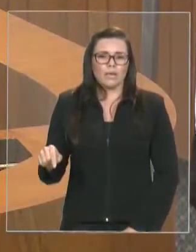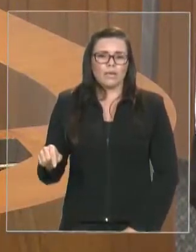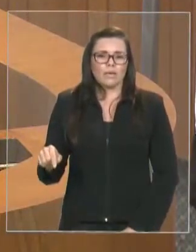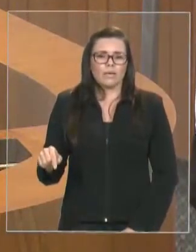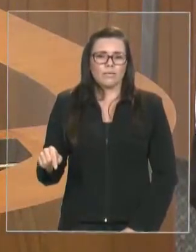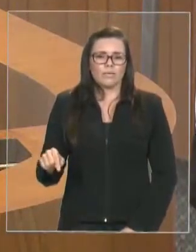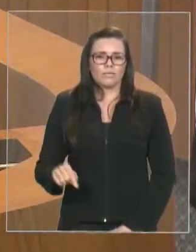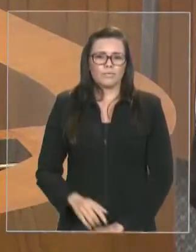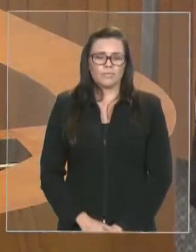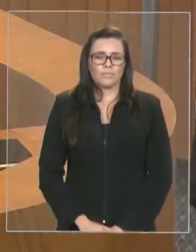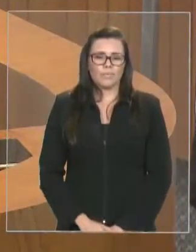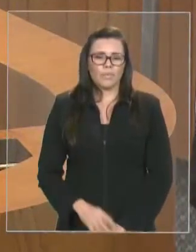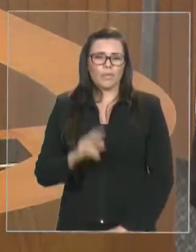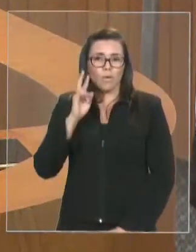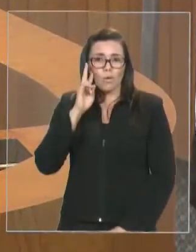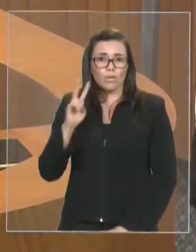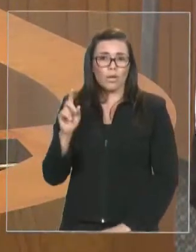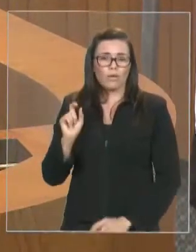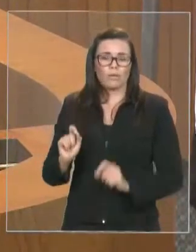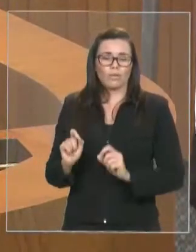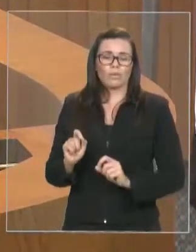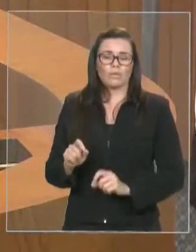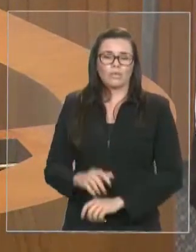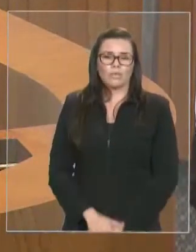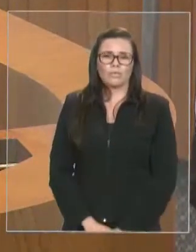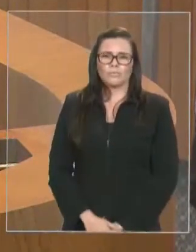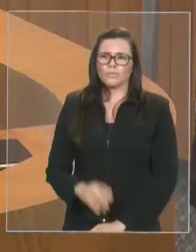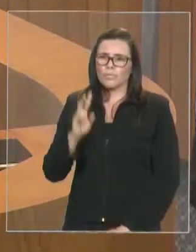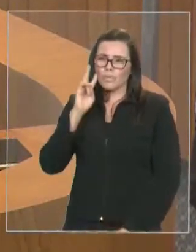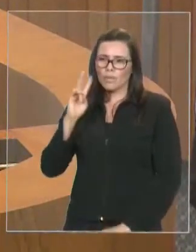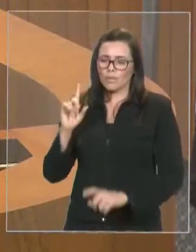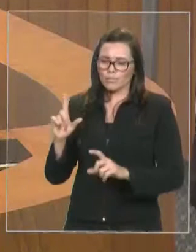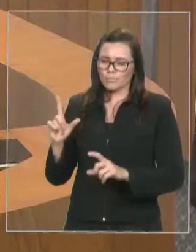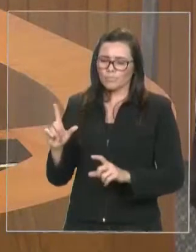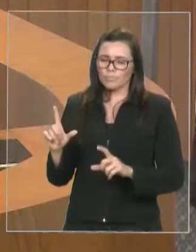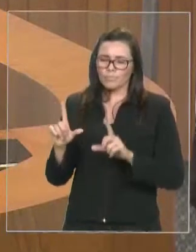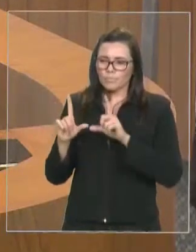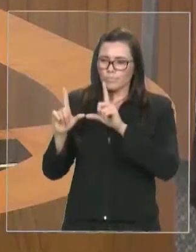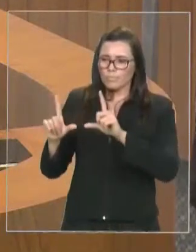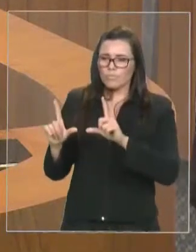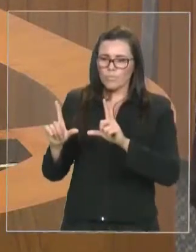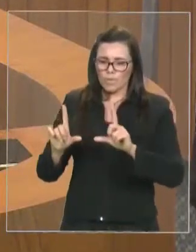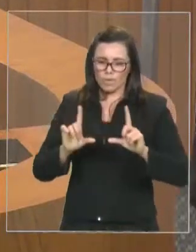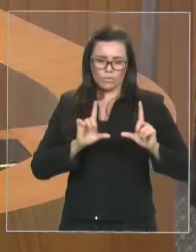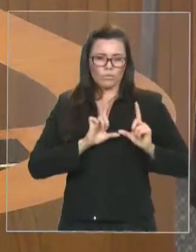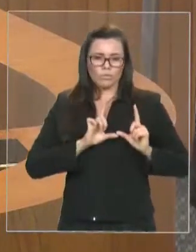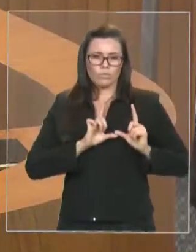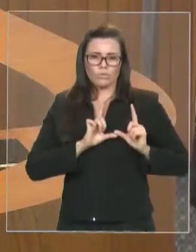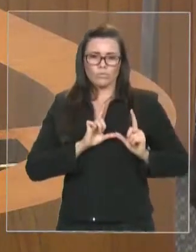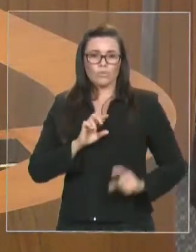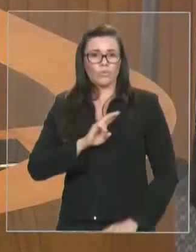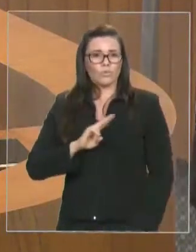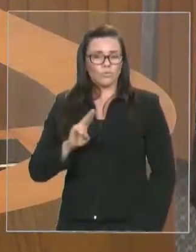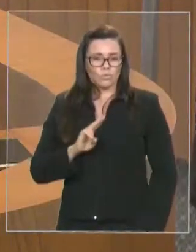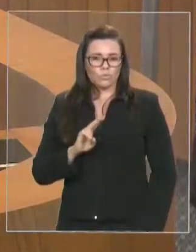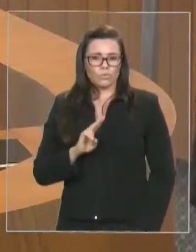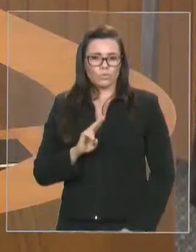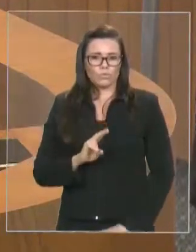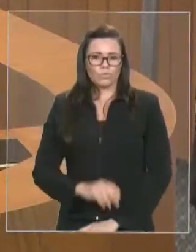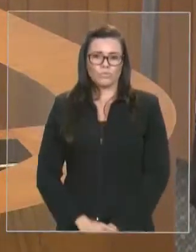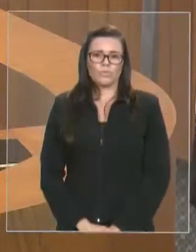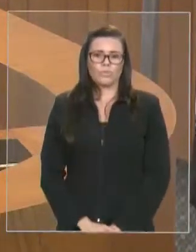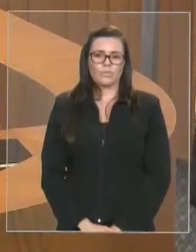de crachás visíveis, legíveis e que contenham nome completo, função, cargo e nome da